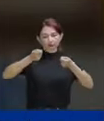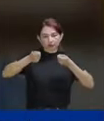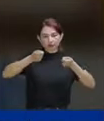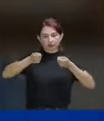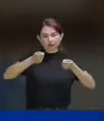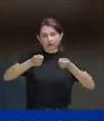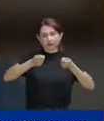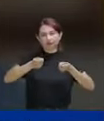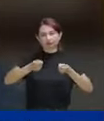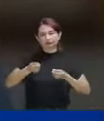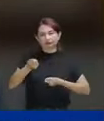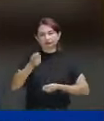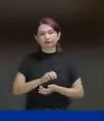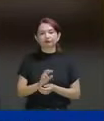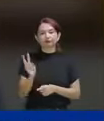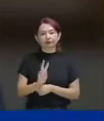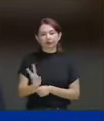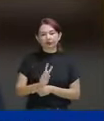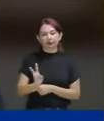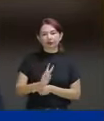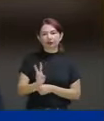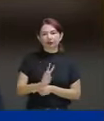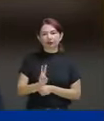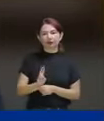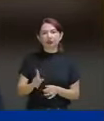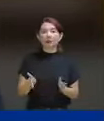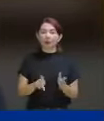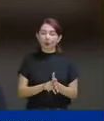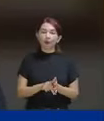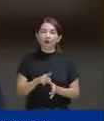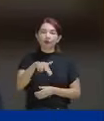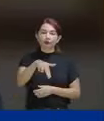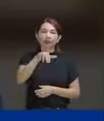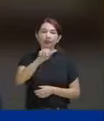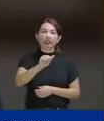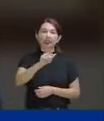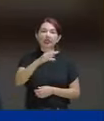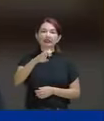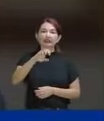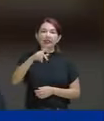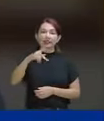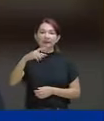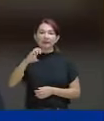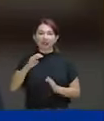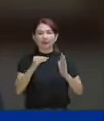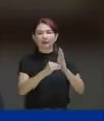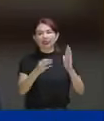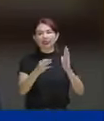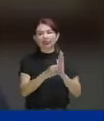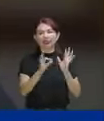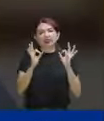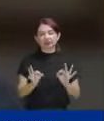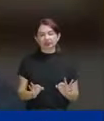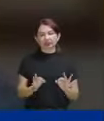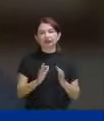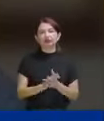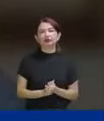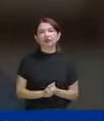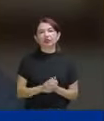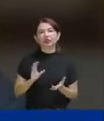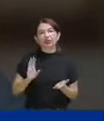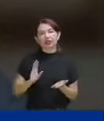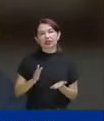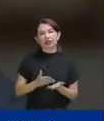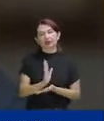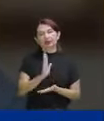regularidade das despesas, conforme o próprio NACEP, né, também atestou em seu parecer conclusivo, sugerindo, então, a aprovação com ressalva